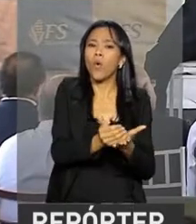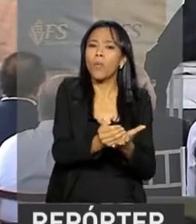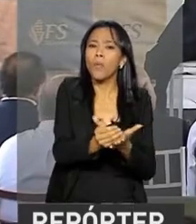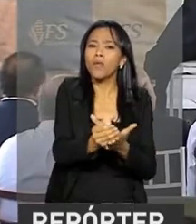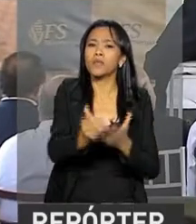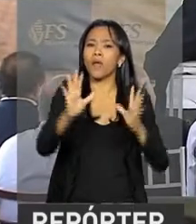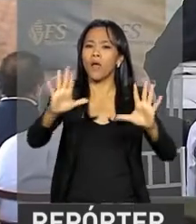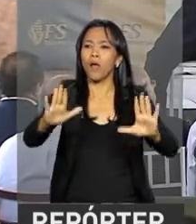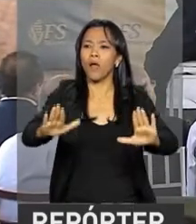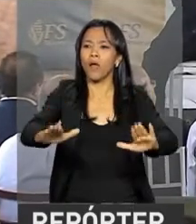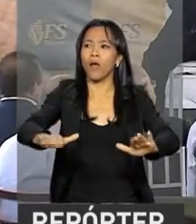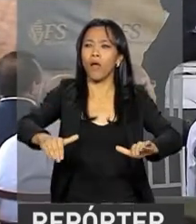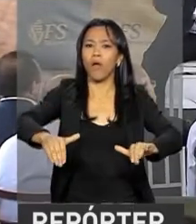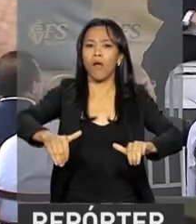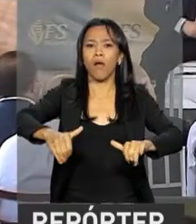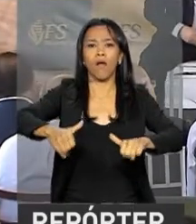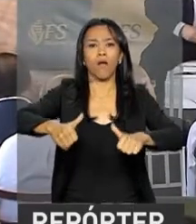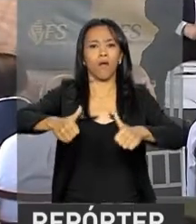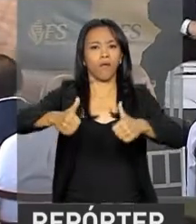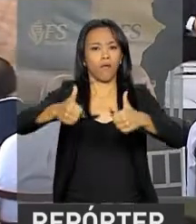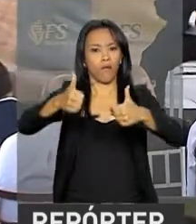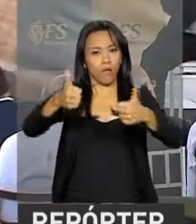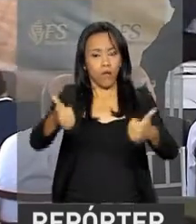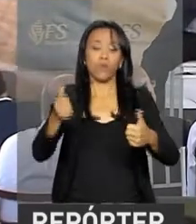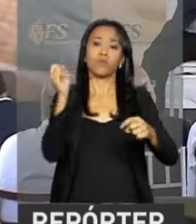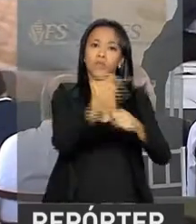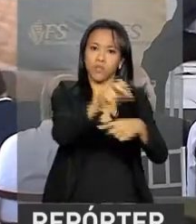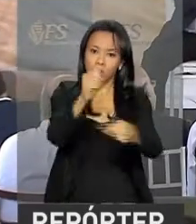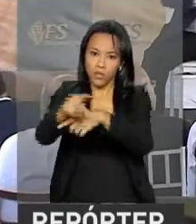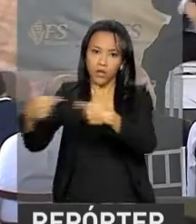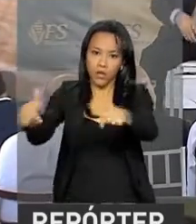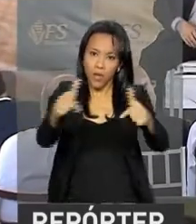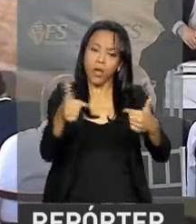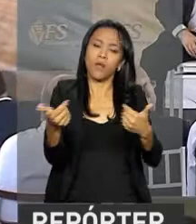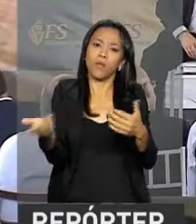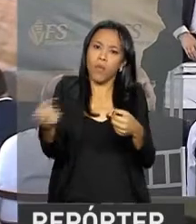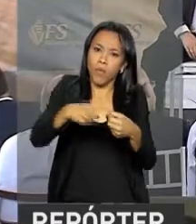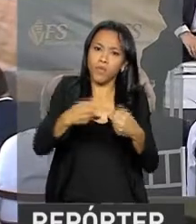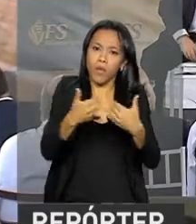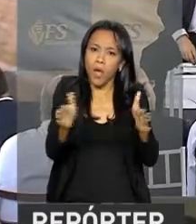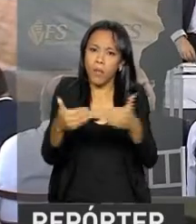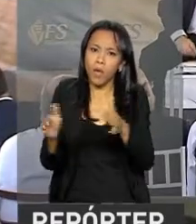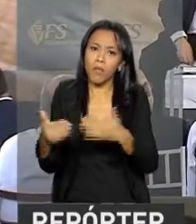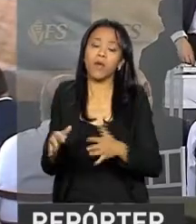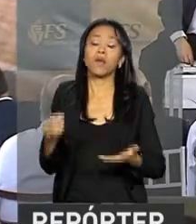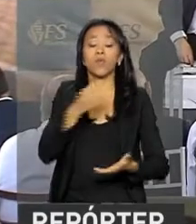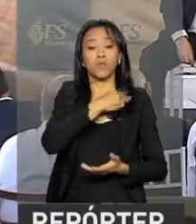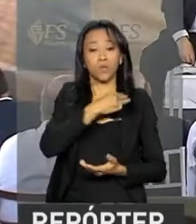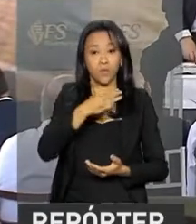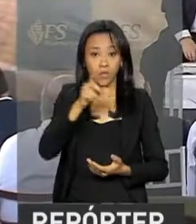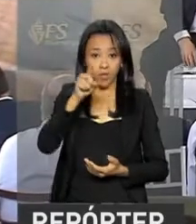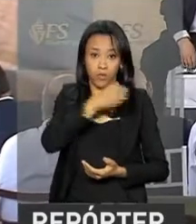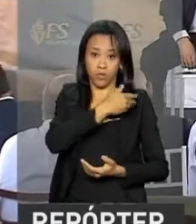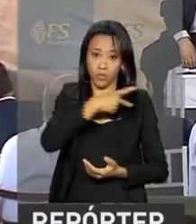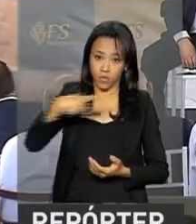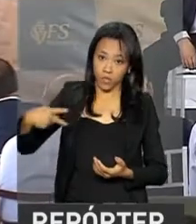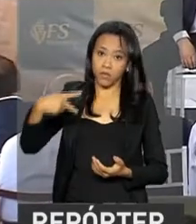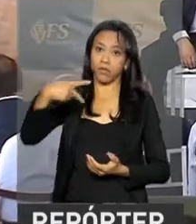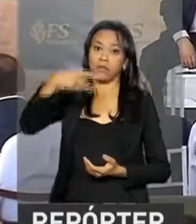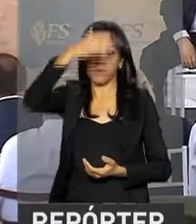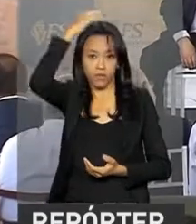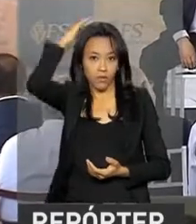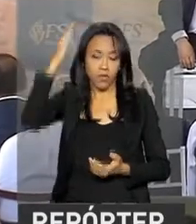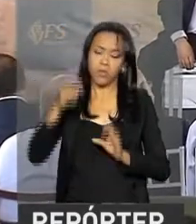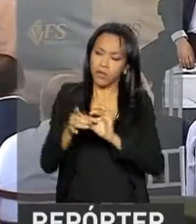os empregos começam a voltar e o presidente dá a liberdade aos seus ministros para que possam tocar os programas de